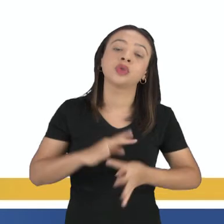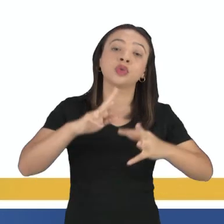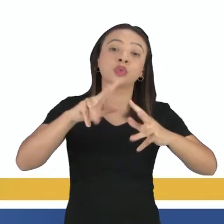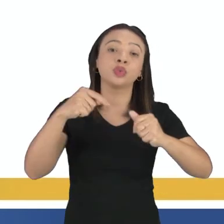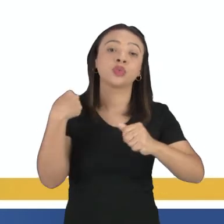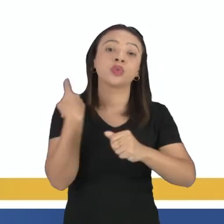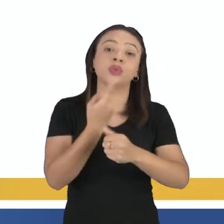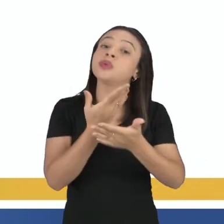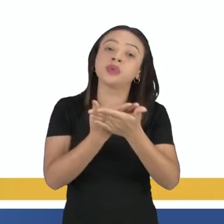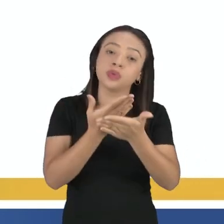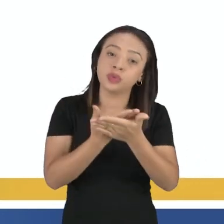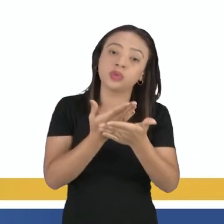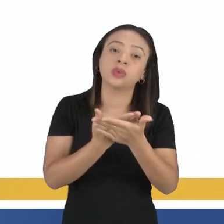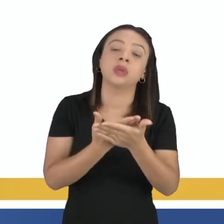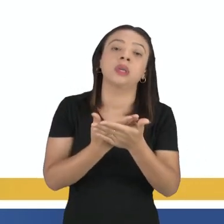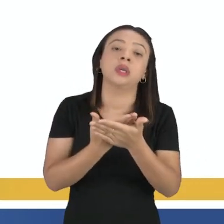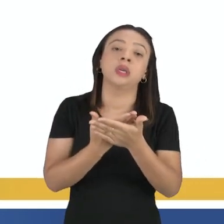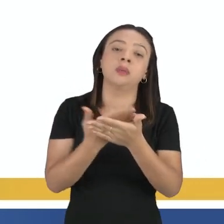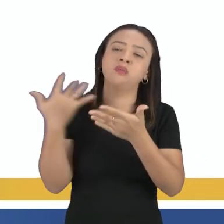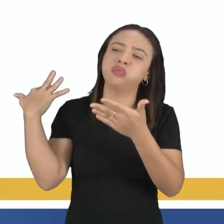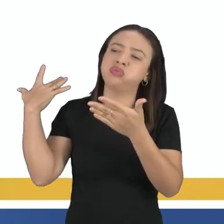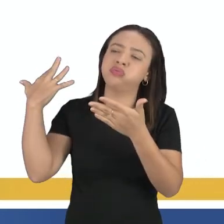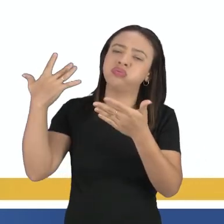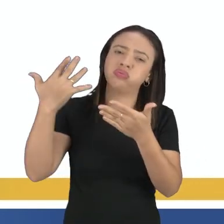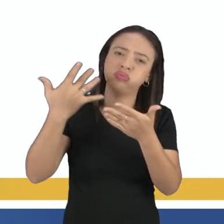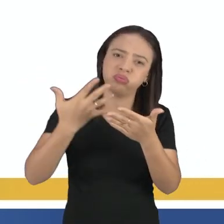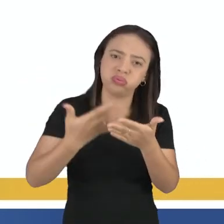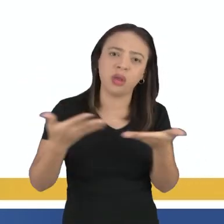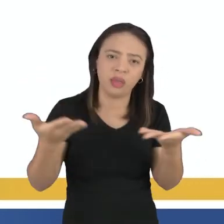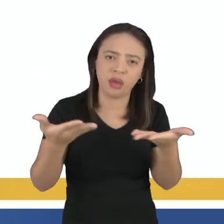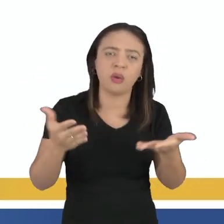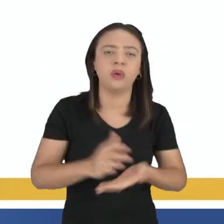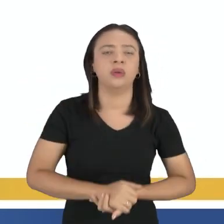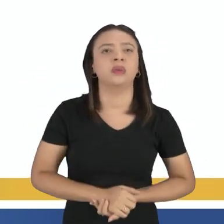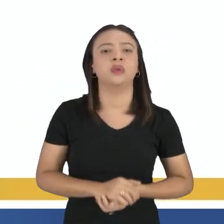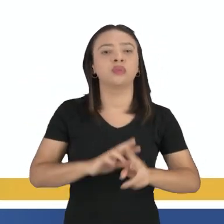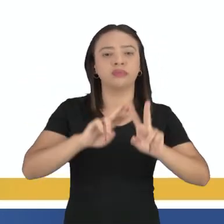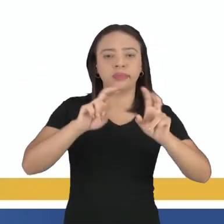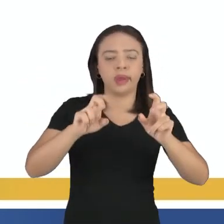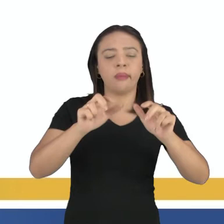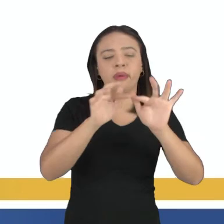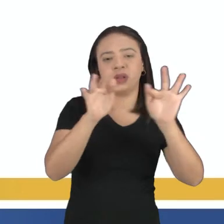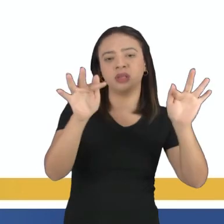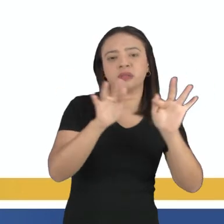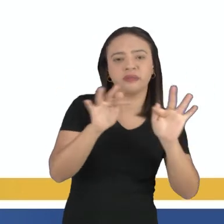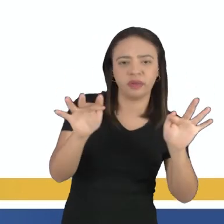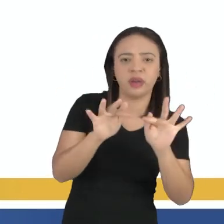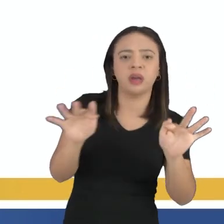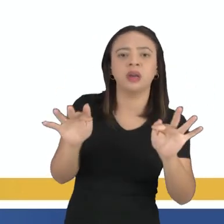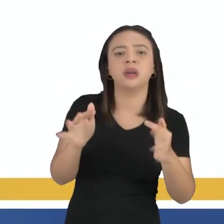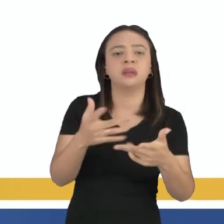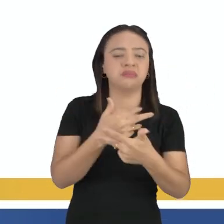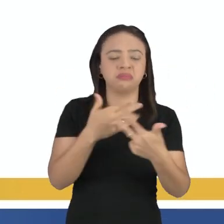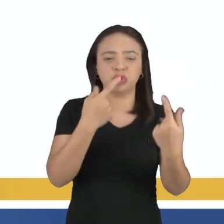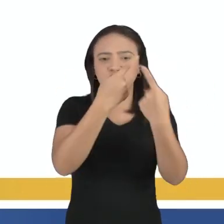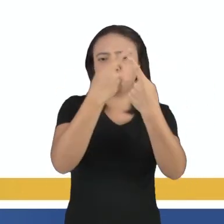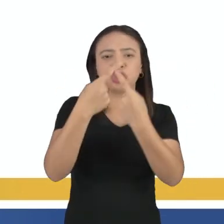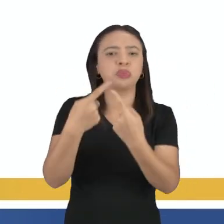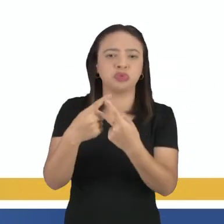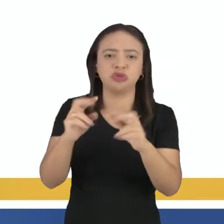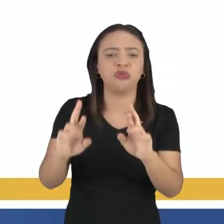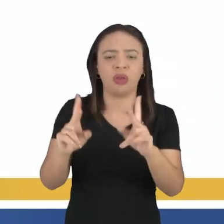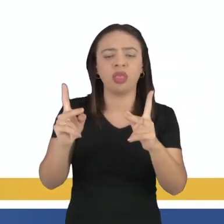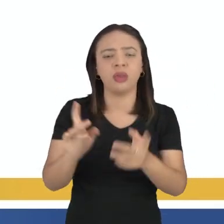vimos durante essas aulas, o decorrer dessas aulas aí, tá? Sobre orações subordinadas, sobre